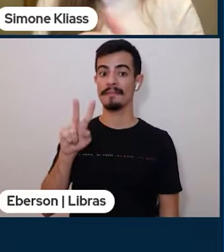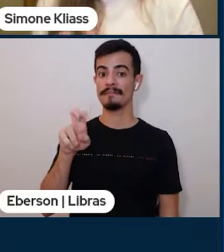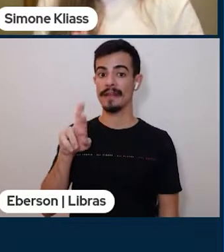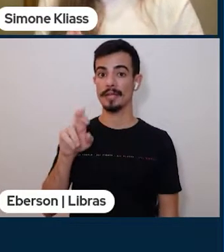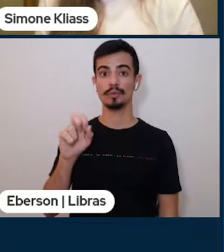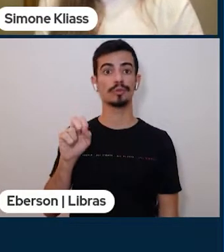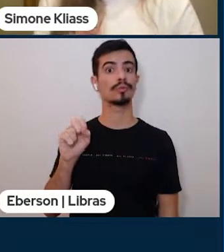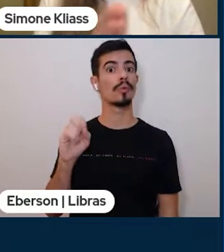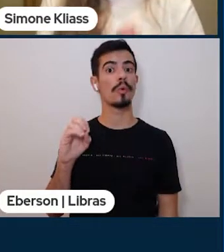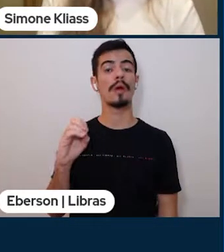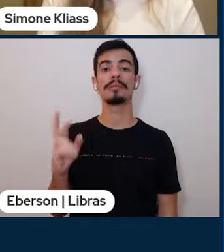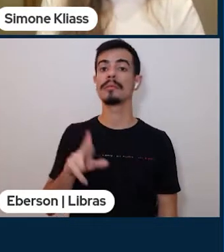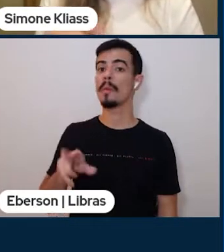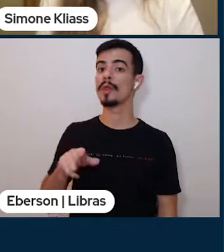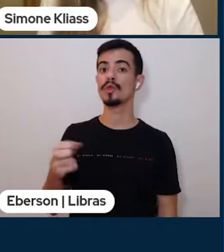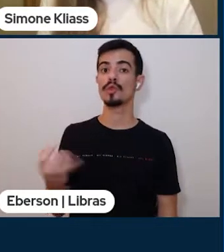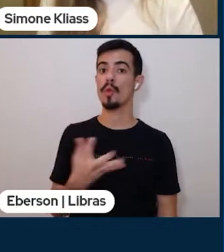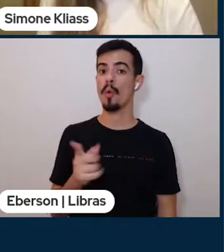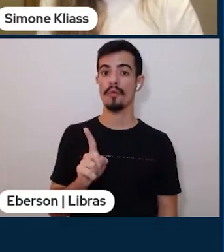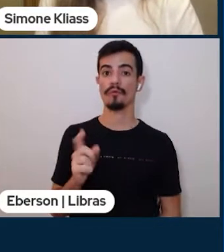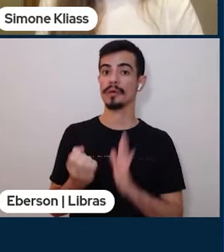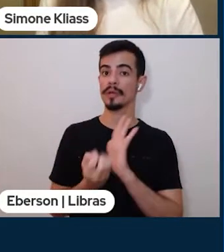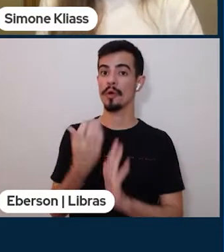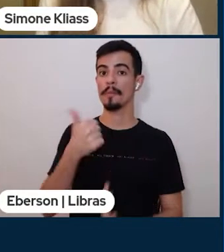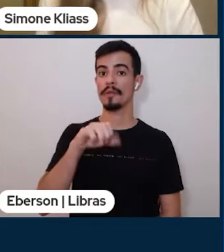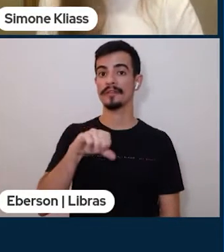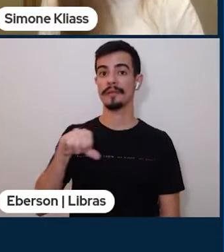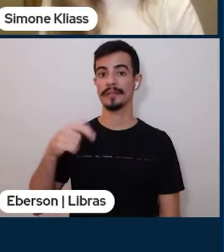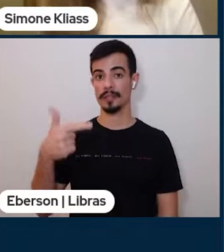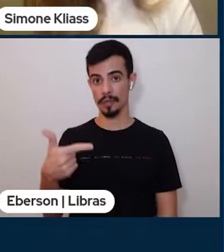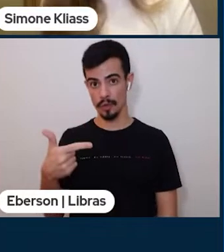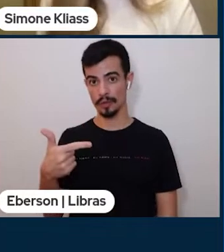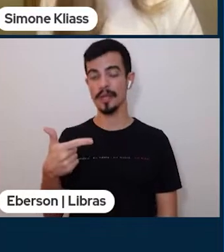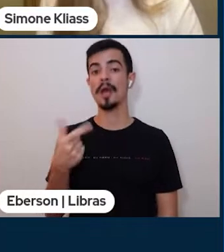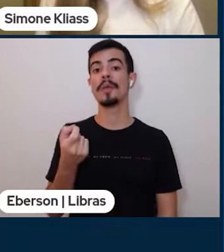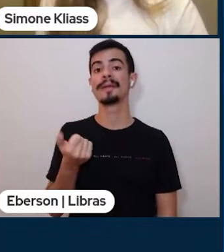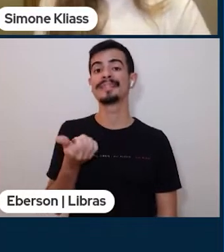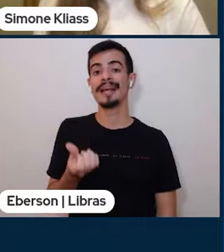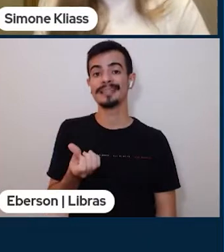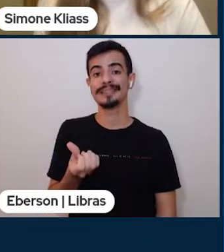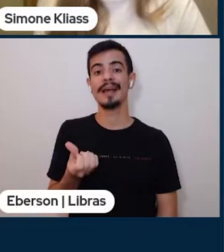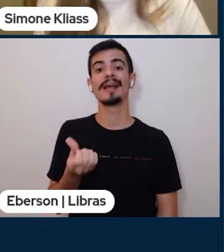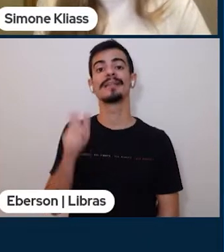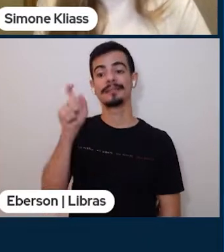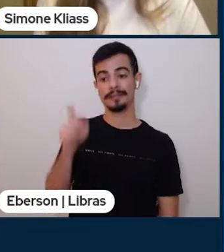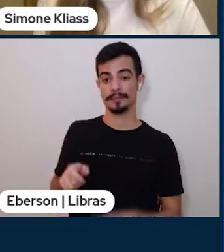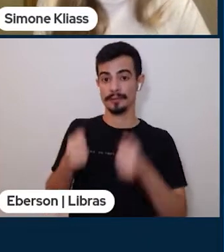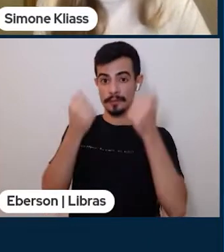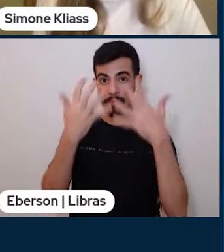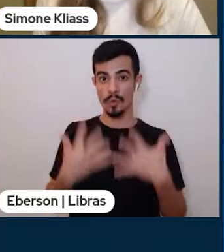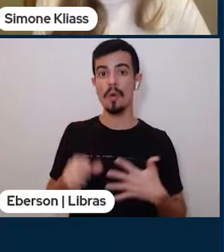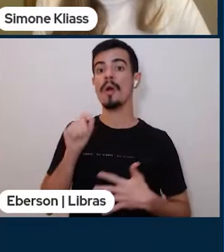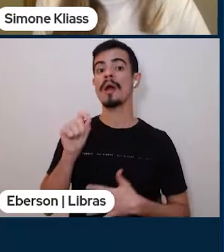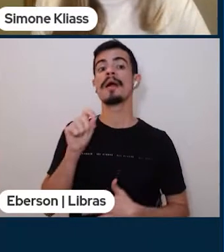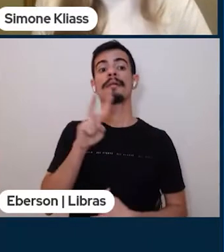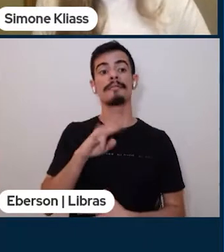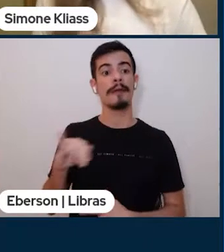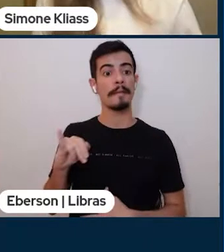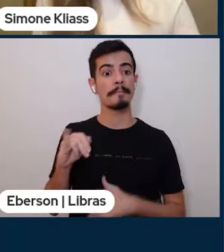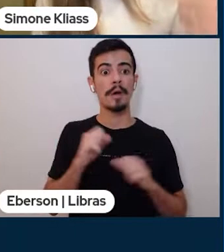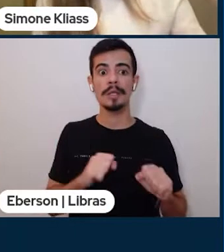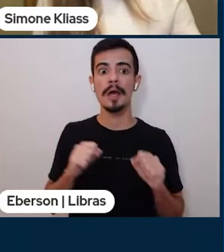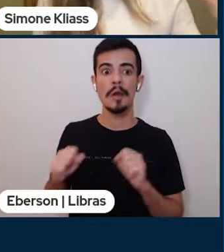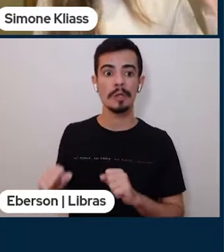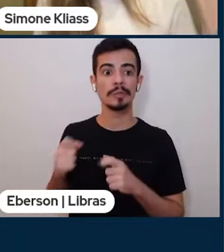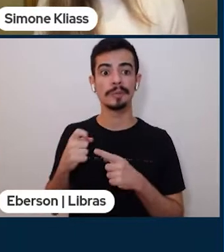compartilhadas poderão acontecer no mundo físico e no virtual através não é algo novo o termo foi cunhado em 92